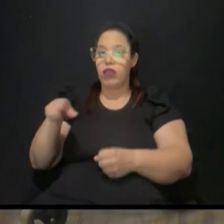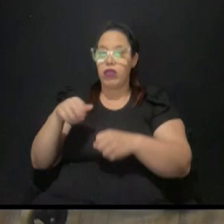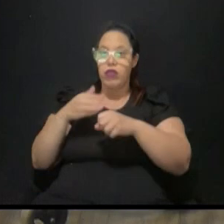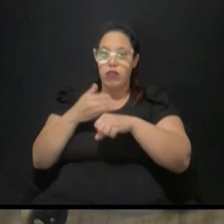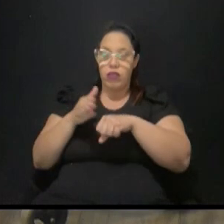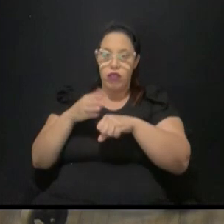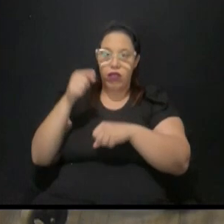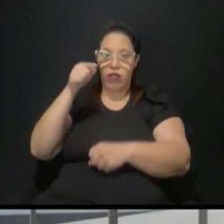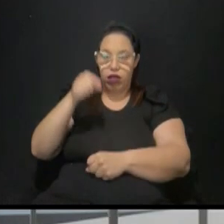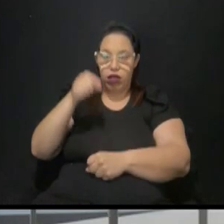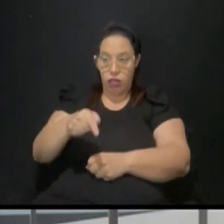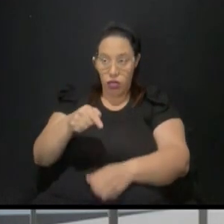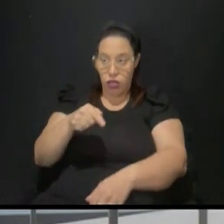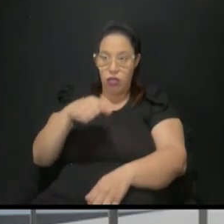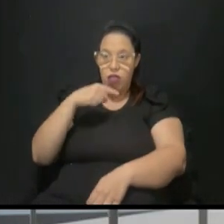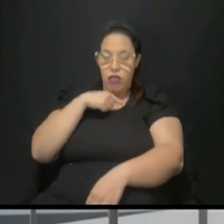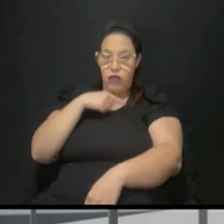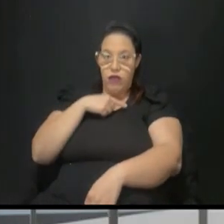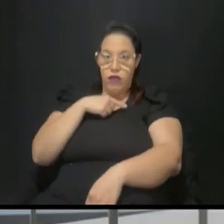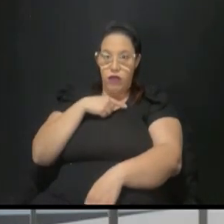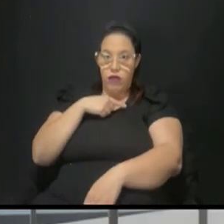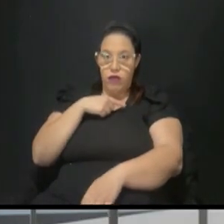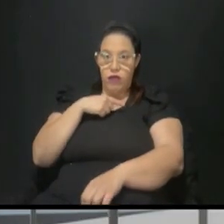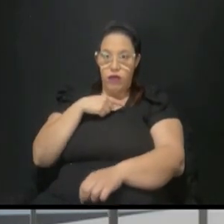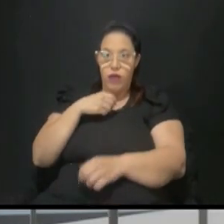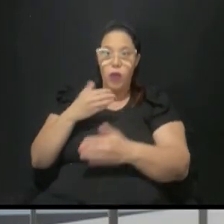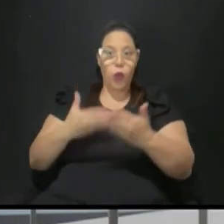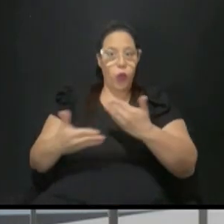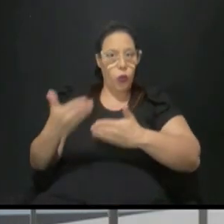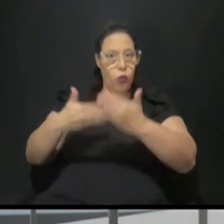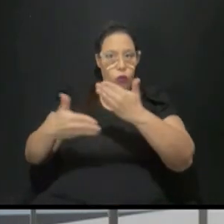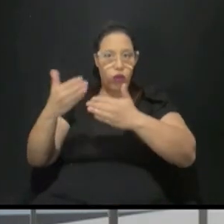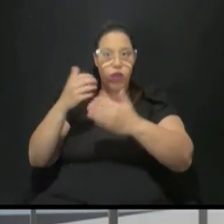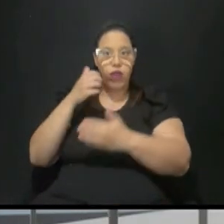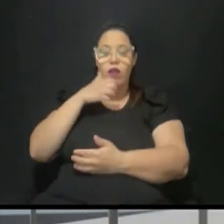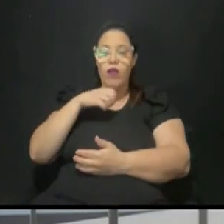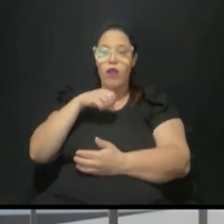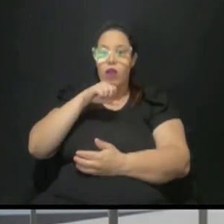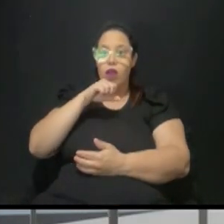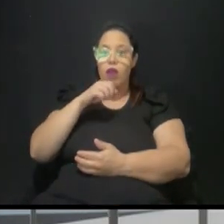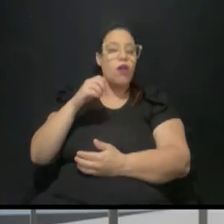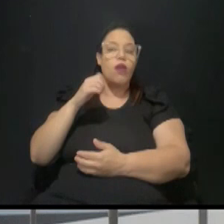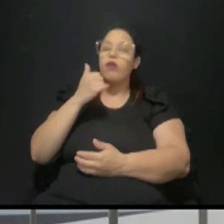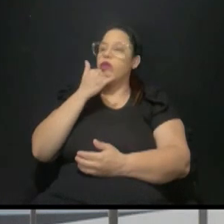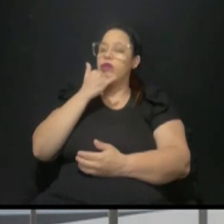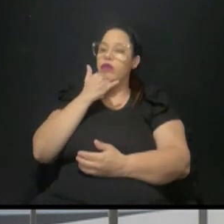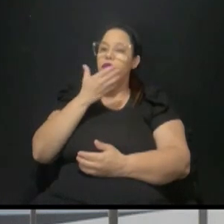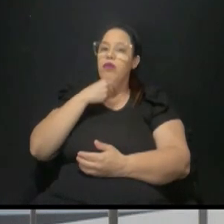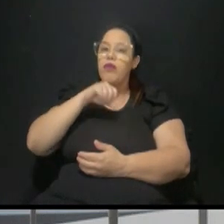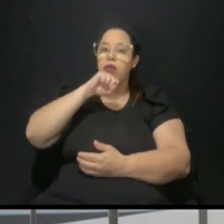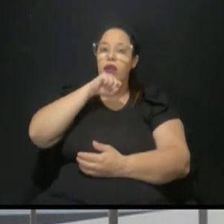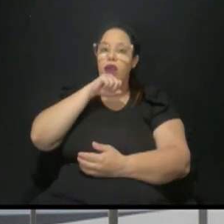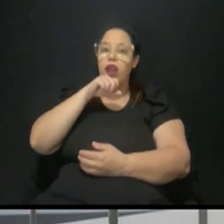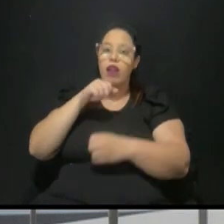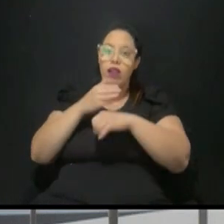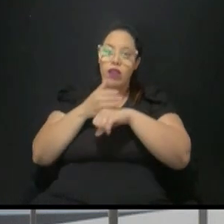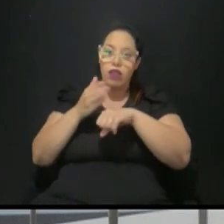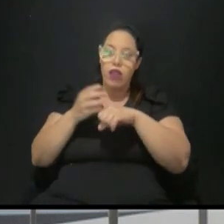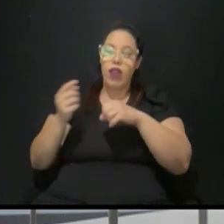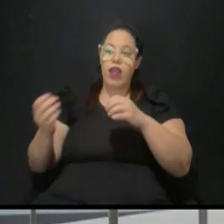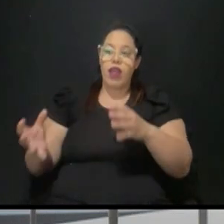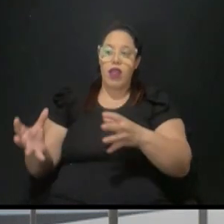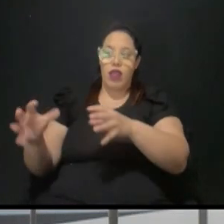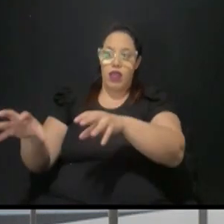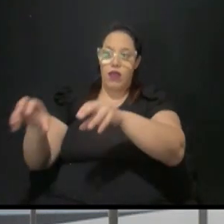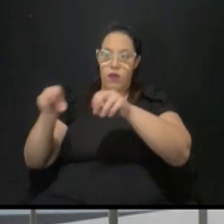gente tem essa grande contribuição que o Pai Serviço faz. Tá. Então, ele pega o atleta até a sua residência e ele